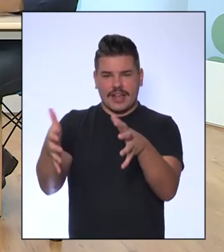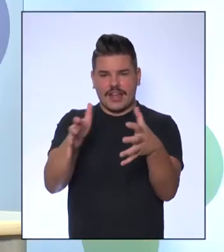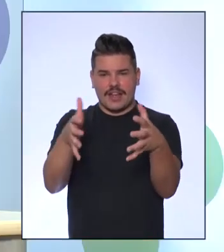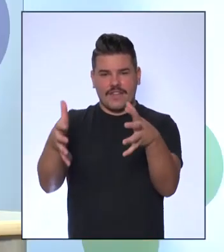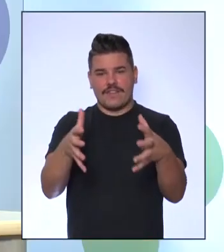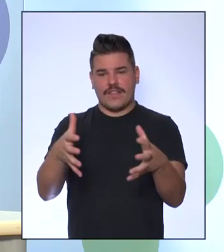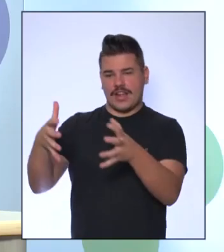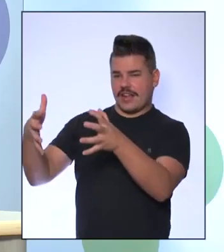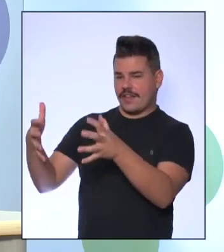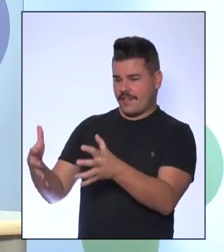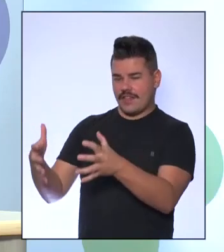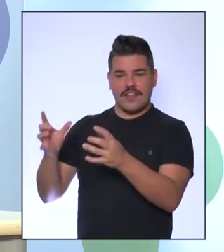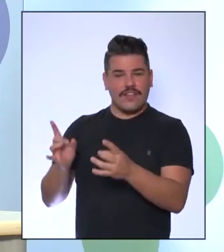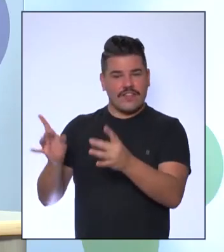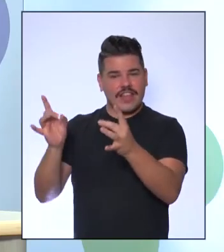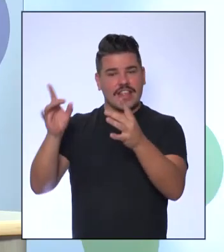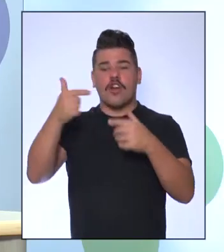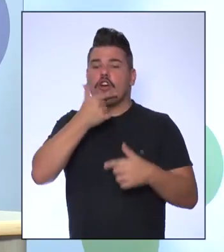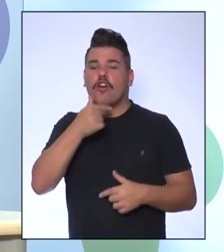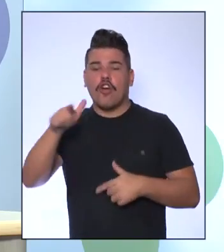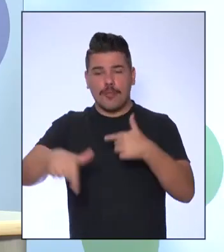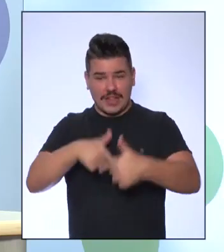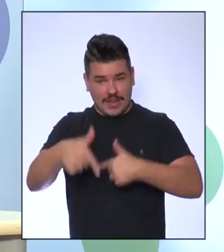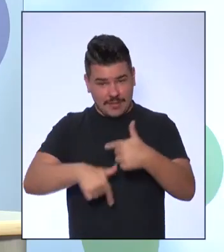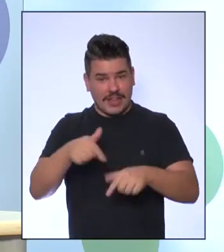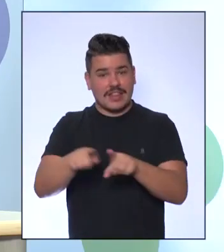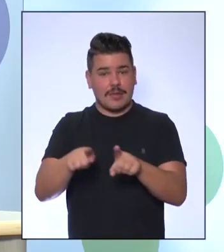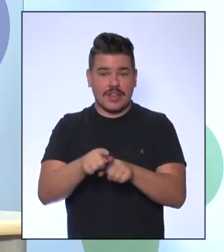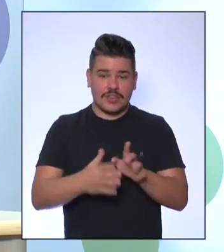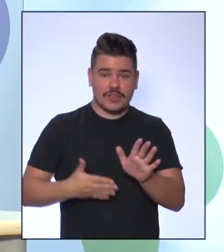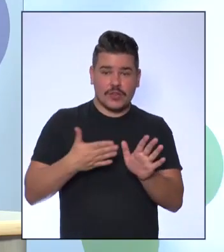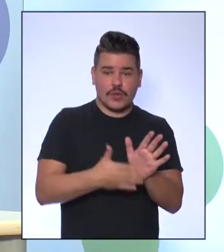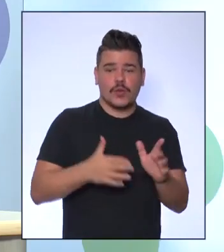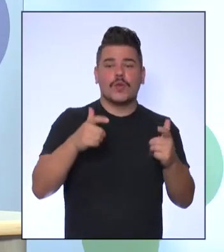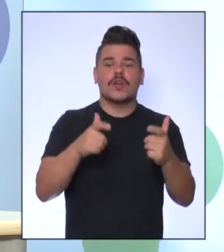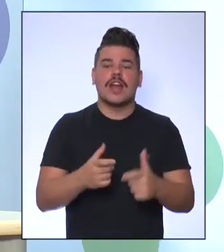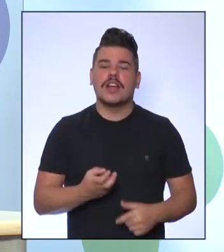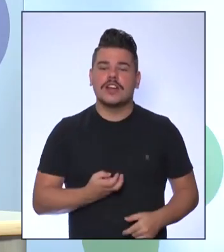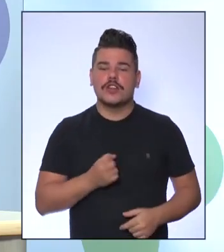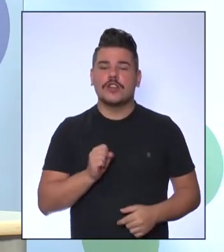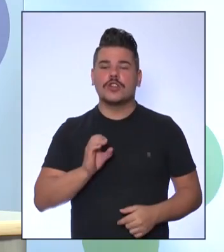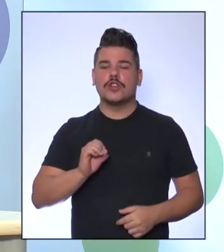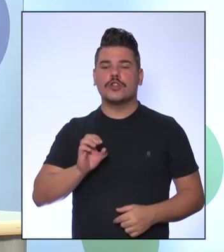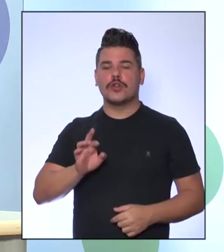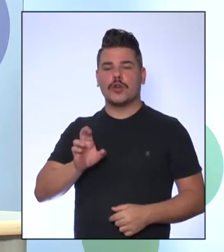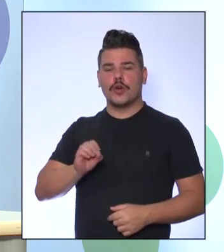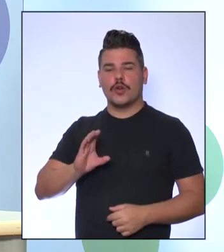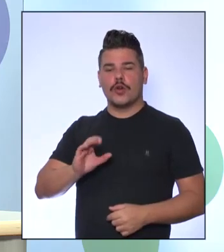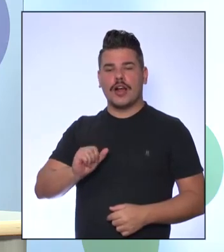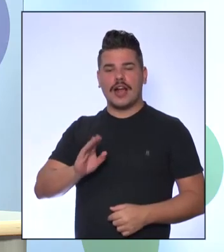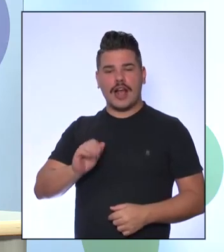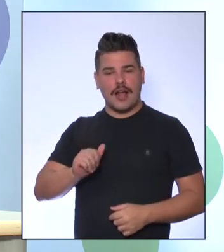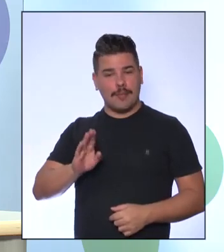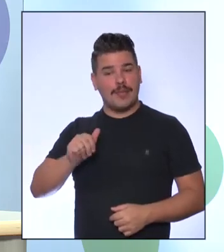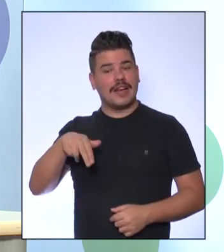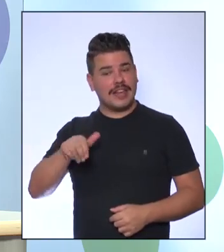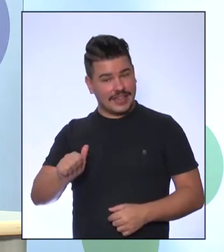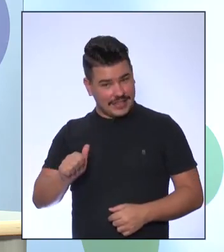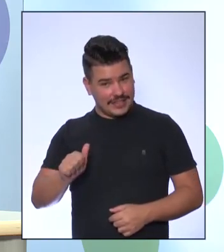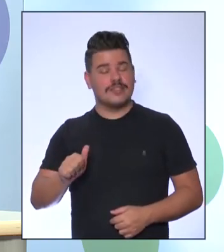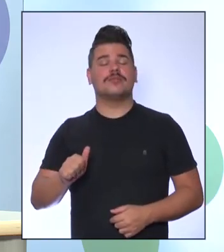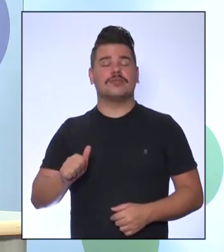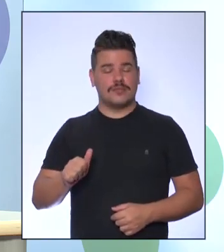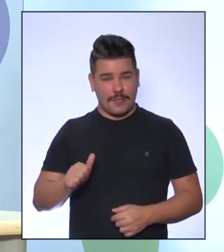e ele chegou a trabalhar também na Estrada de Ferro Sorocabana. Então, conforme o desenvolvimento